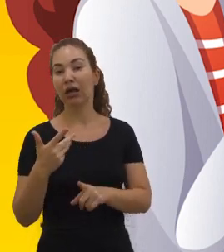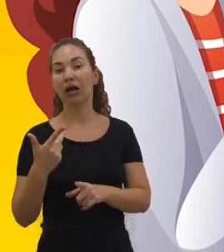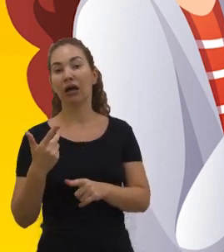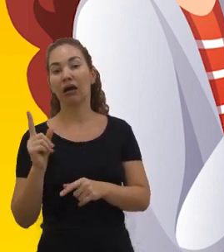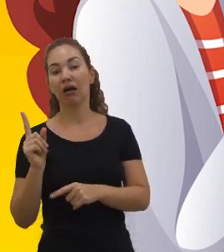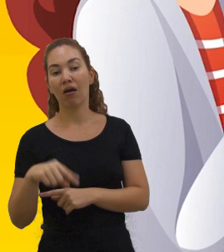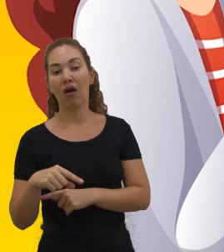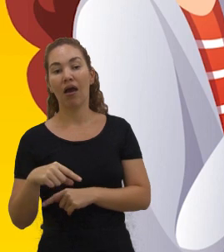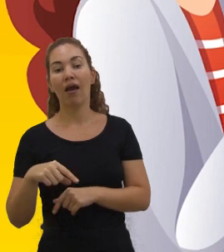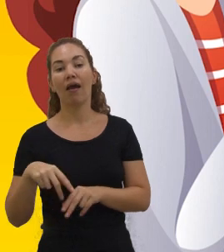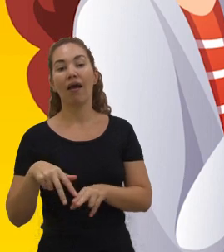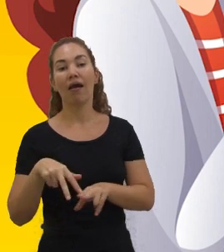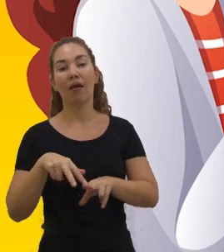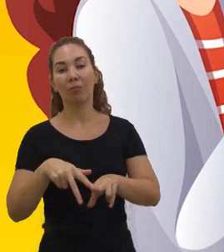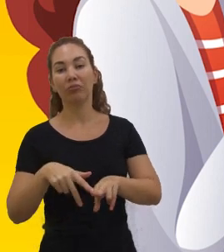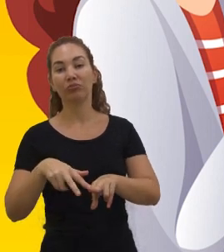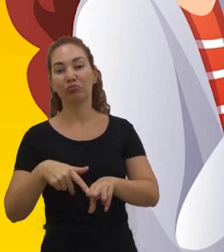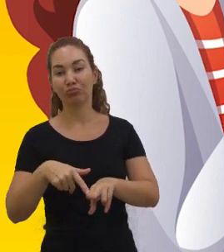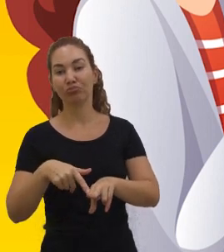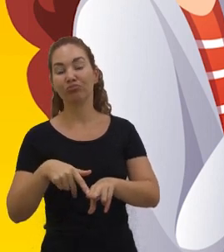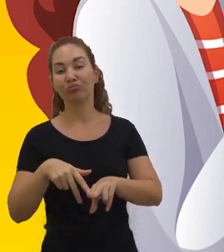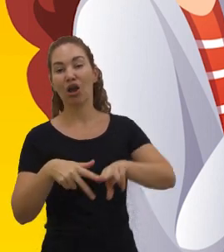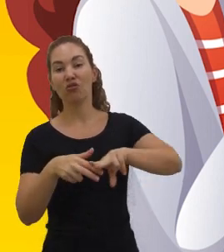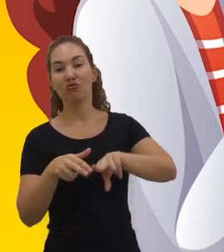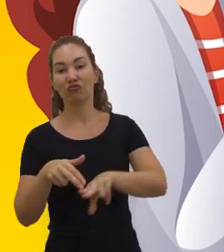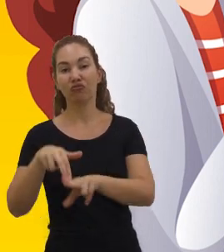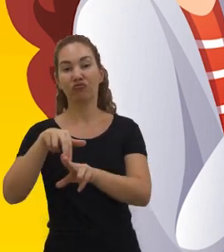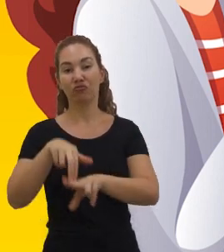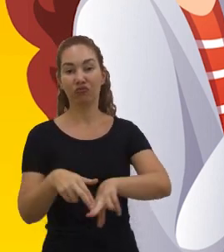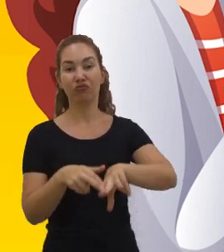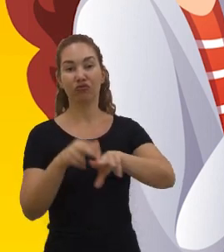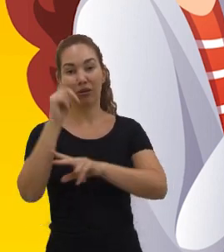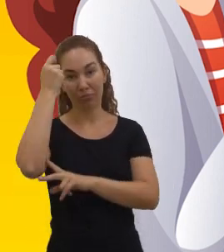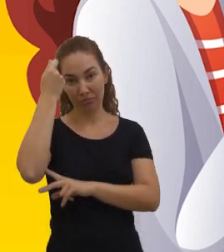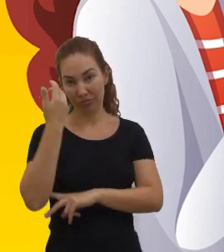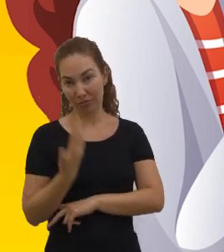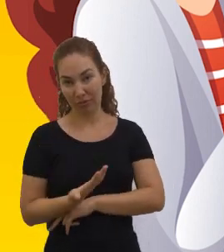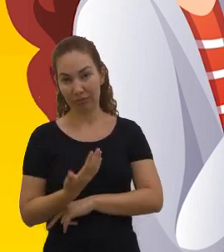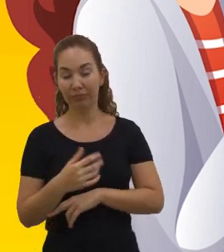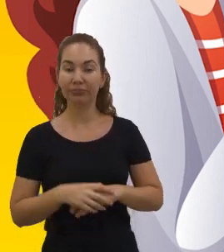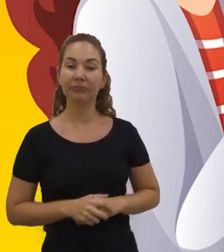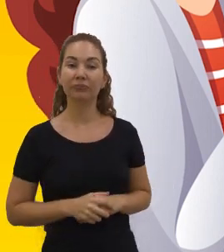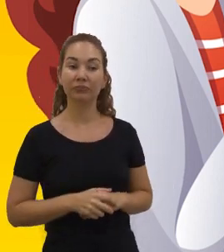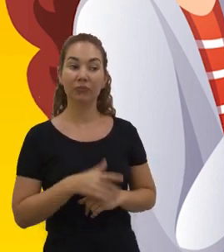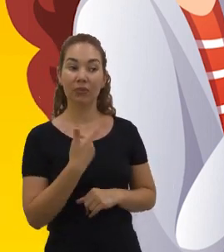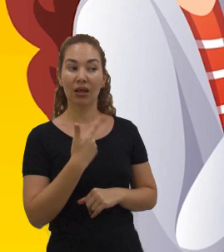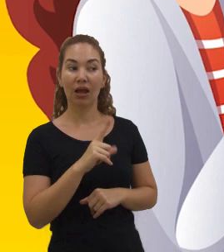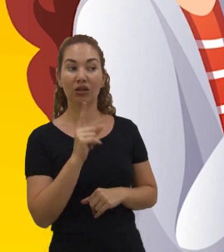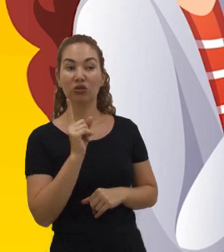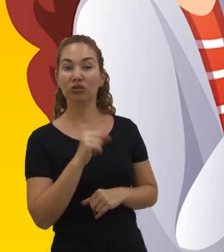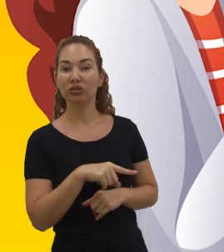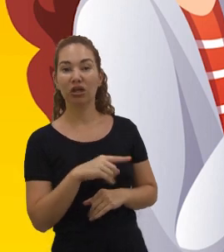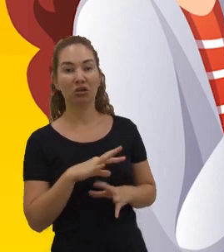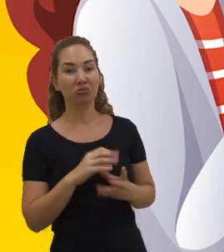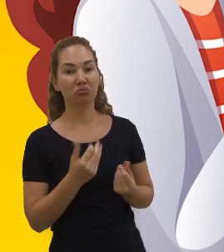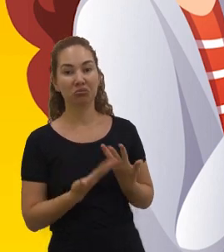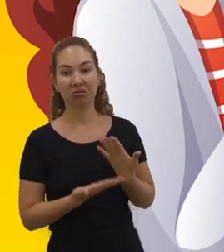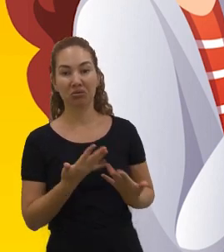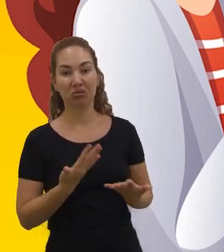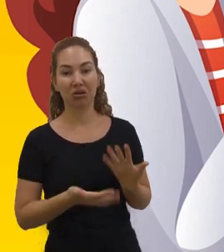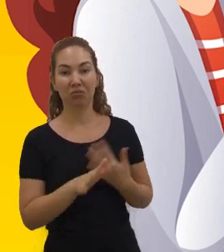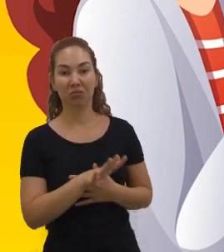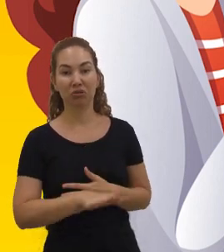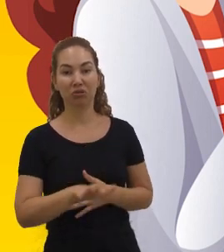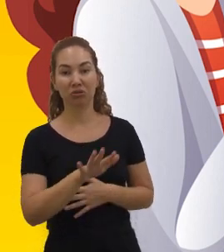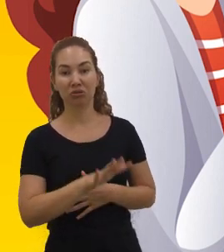uma surfista, quando na minha época, assim, né, que era negra. E o resto, independente do cenário que